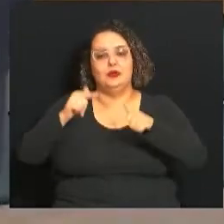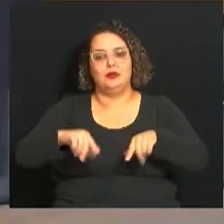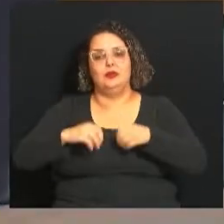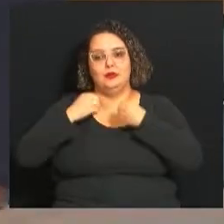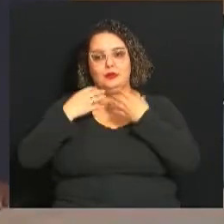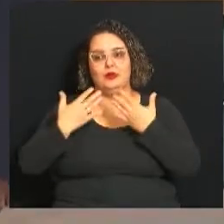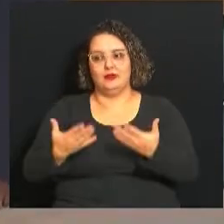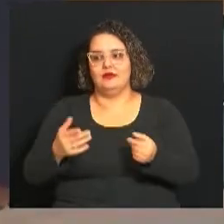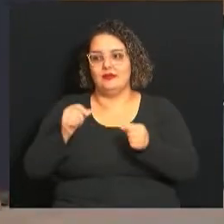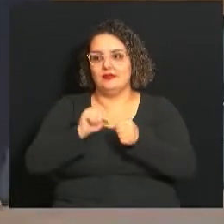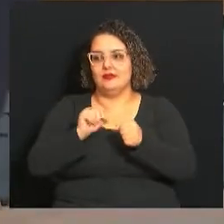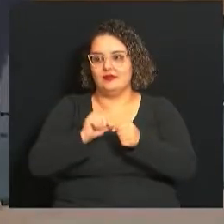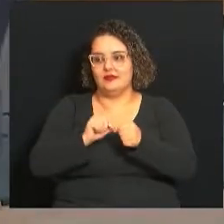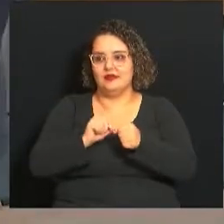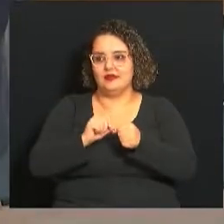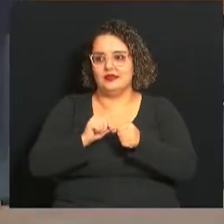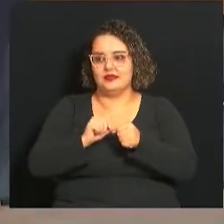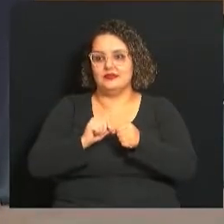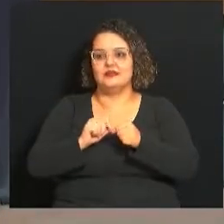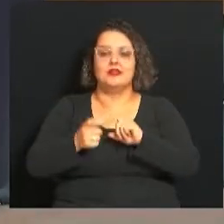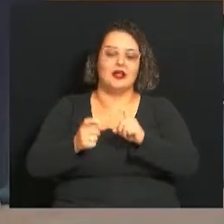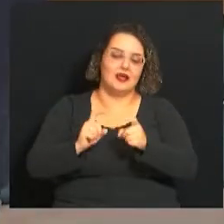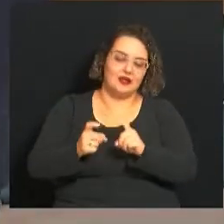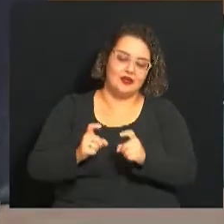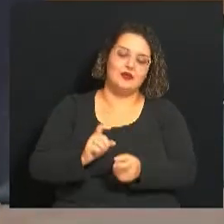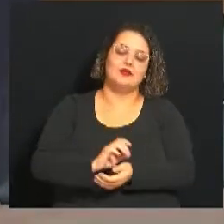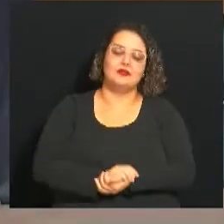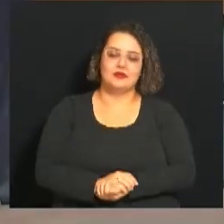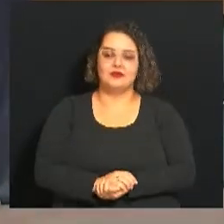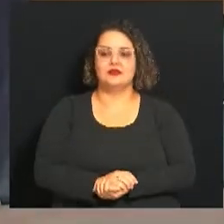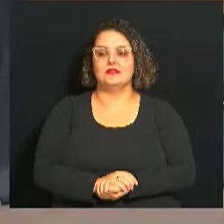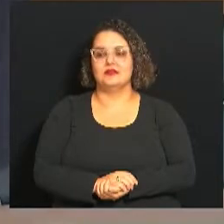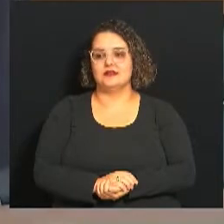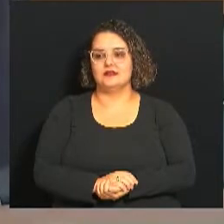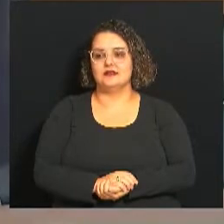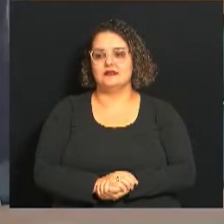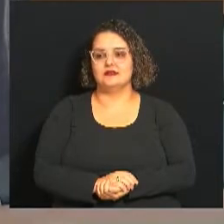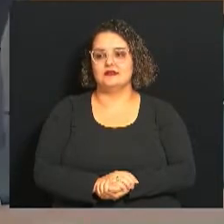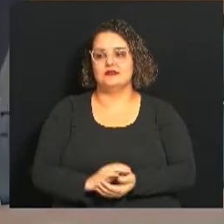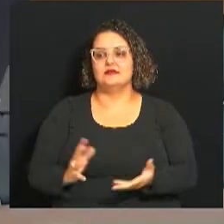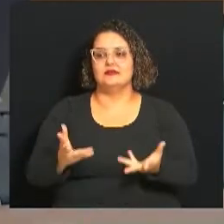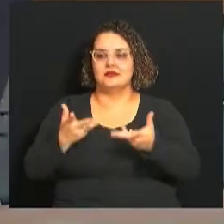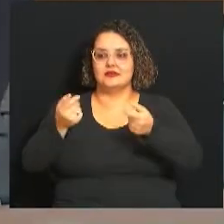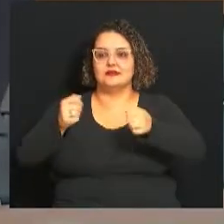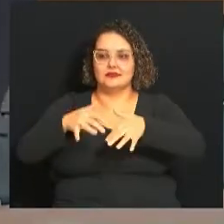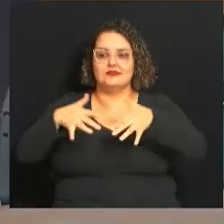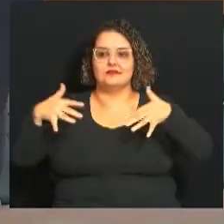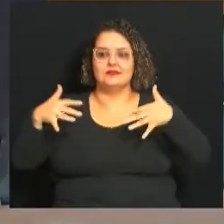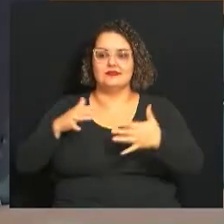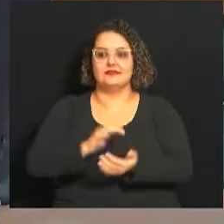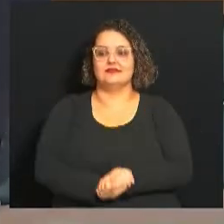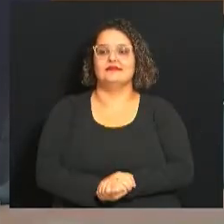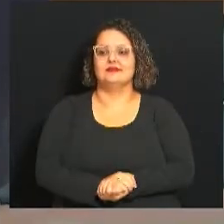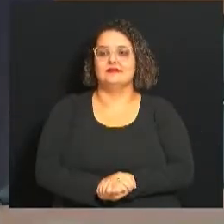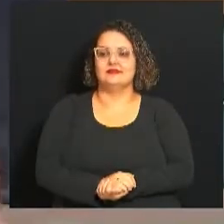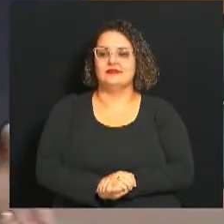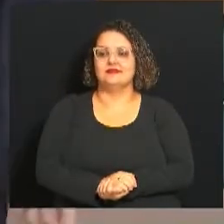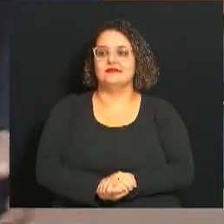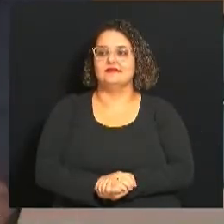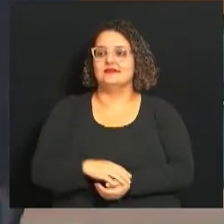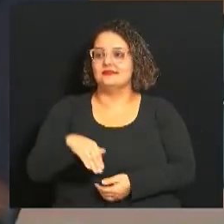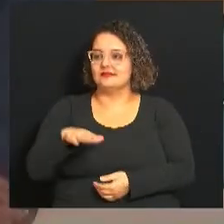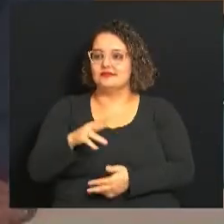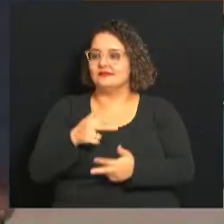fazer as suas reuniões, né? E vai ser uma excelente plenária aí. Legal. Mais alguma coisa que o